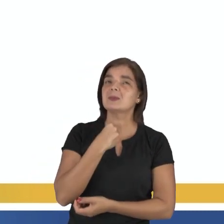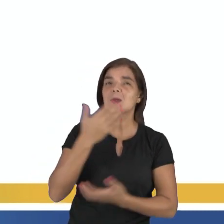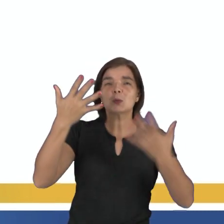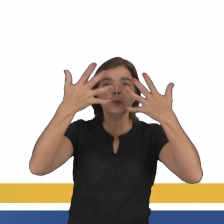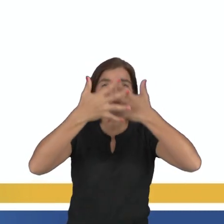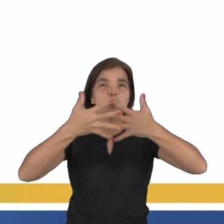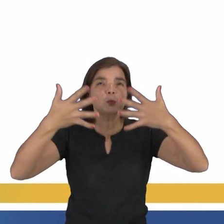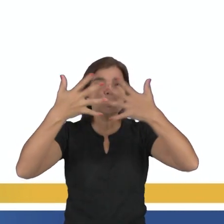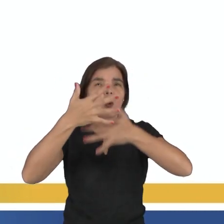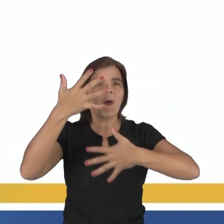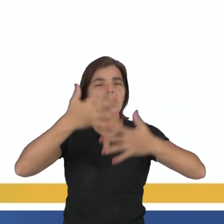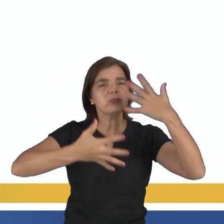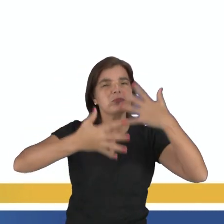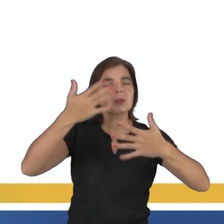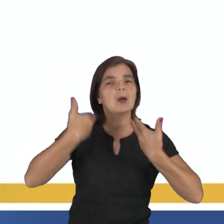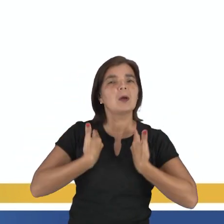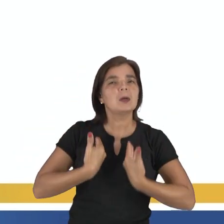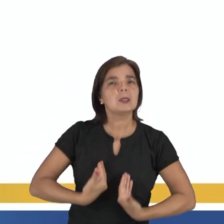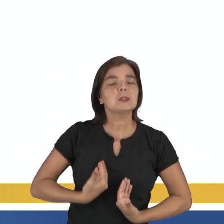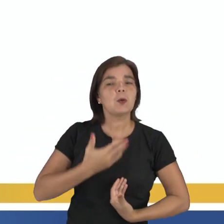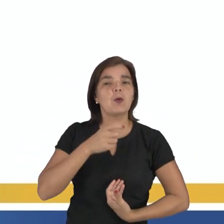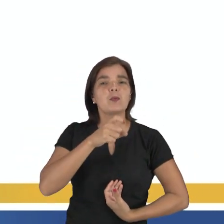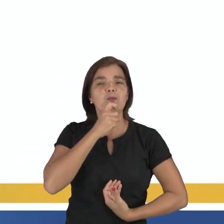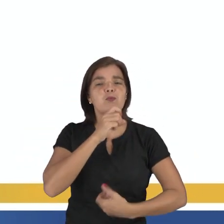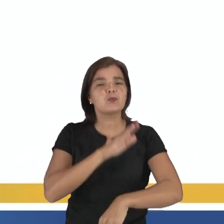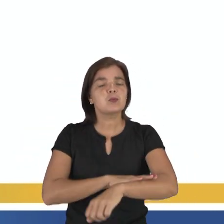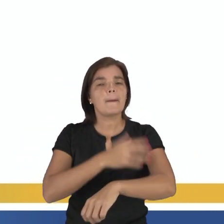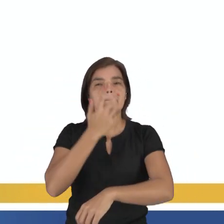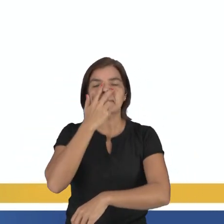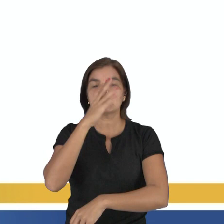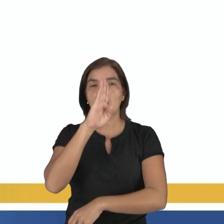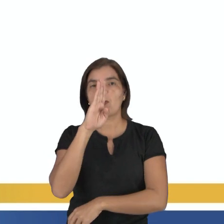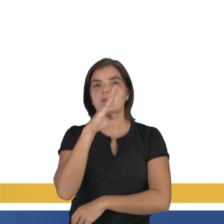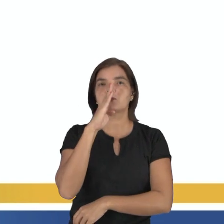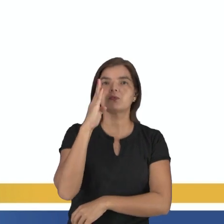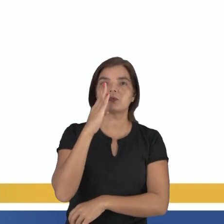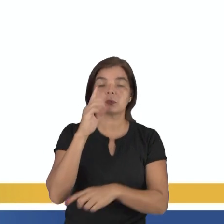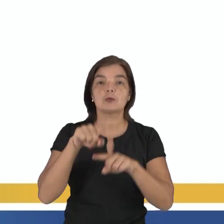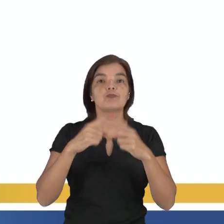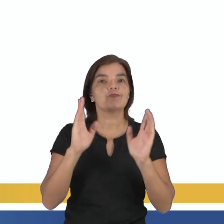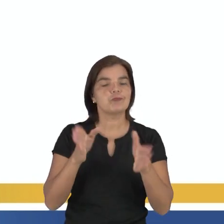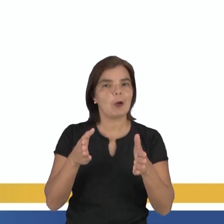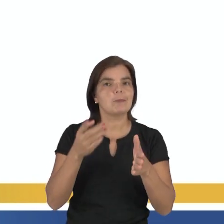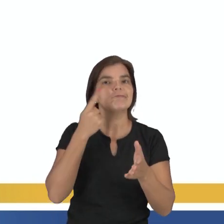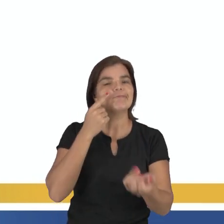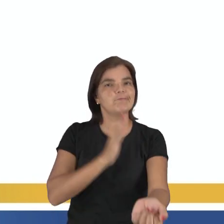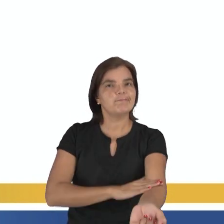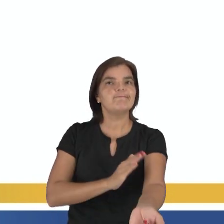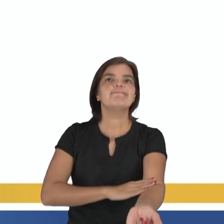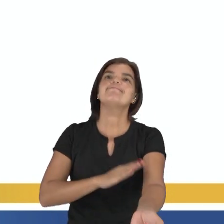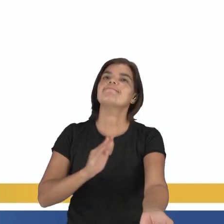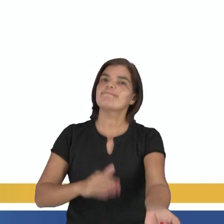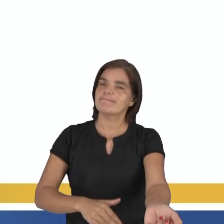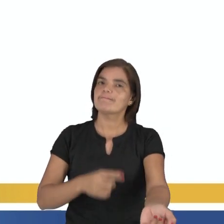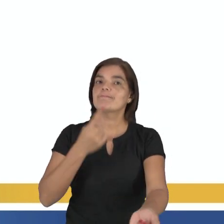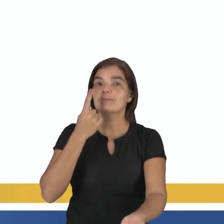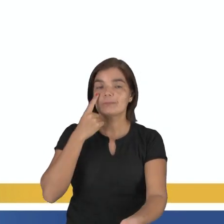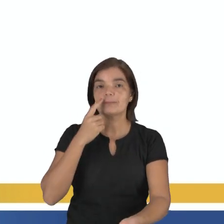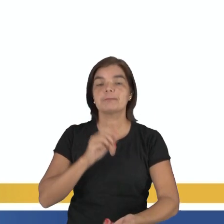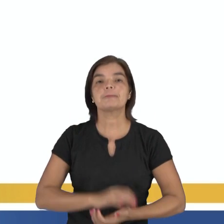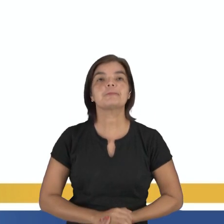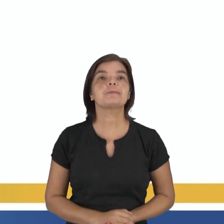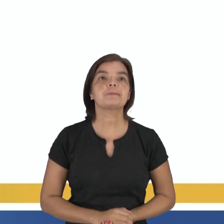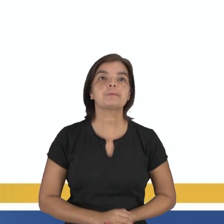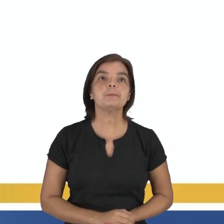visão embaçada, confusão, pele fria, como se a pessoa fosse desmaiar, ali é um sinal já de pressão baixa, que a gente chama que é